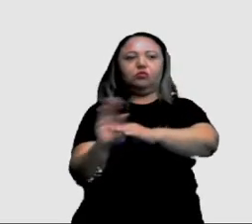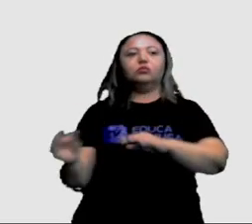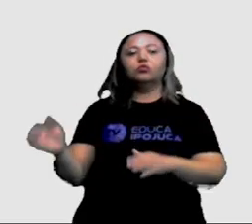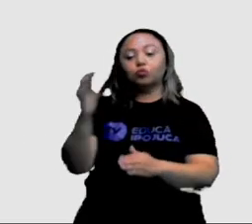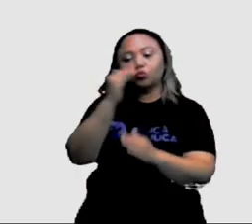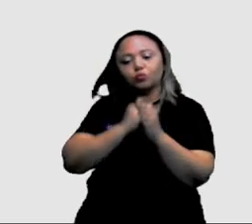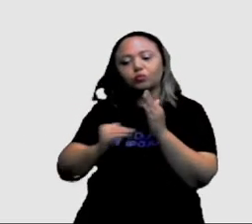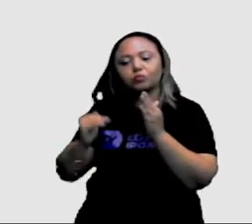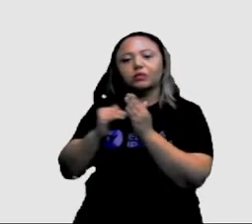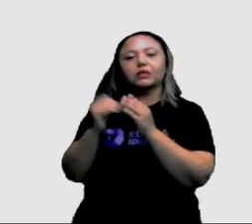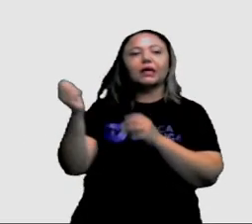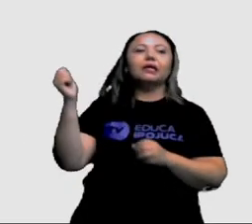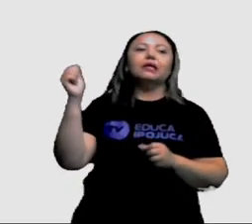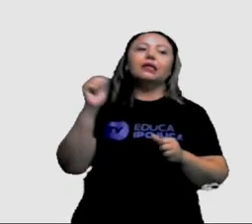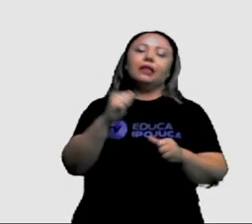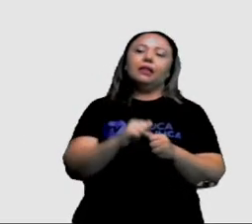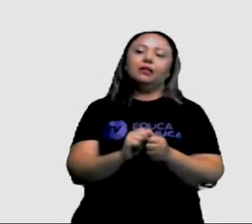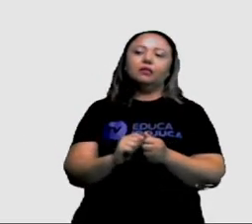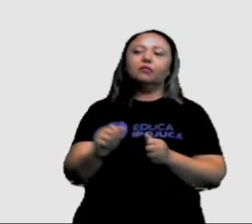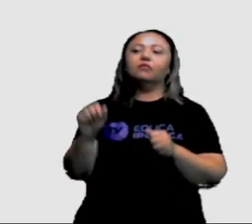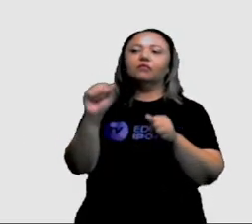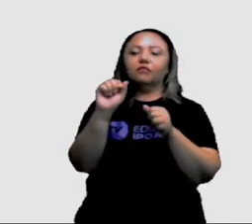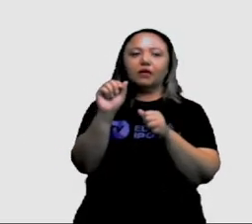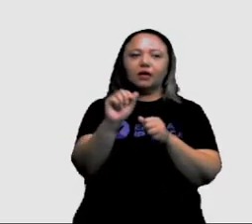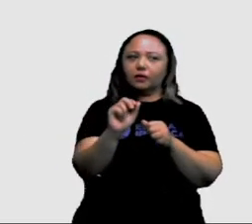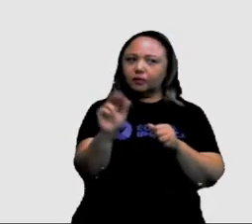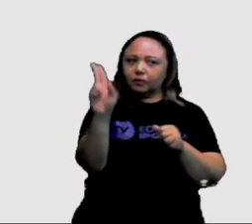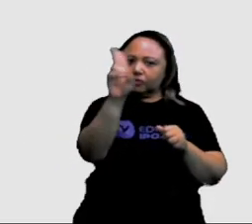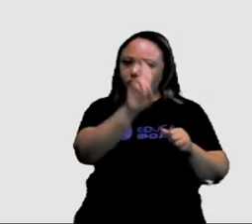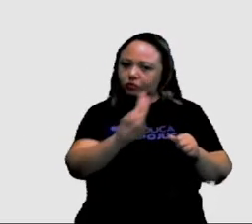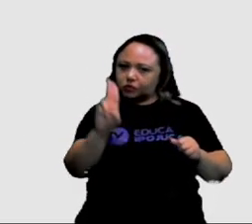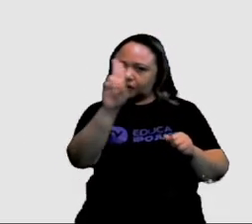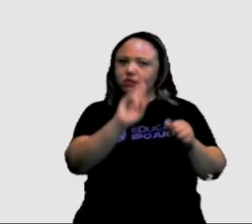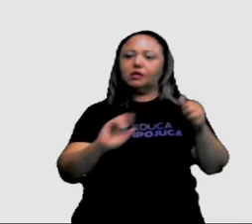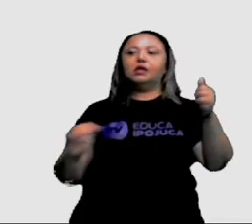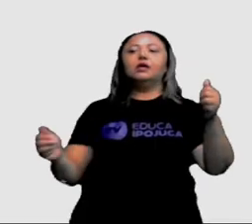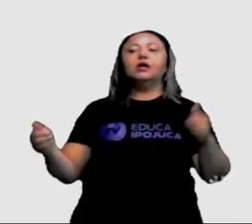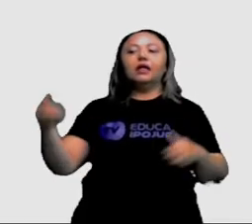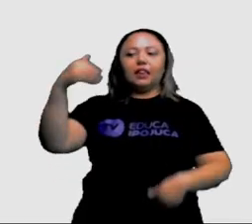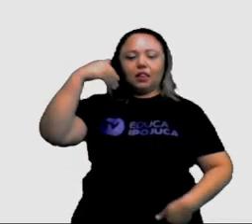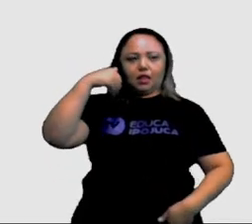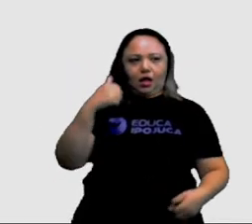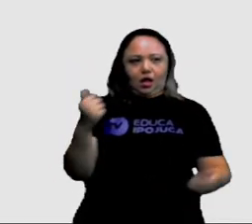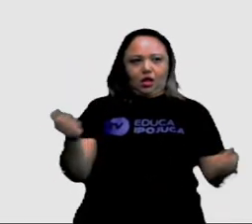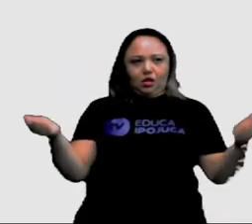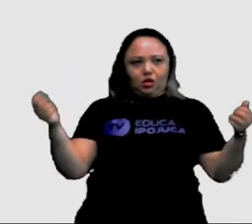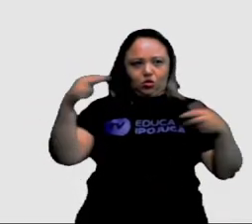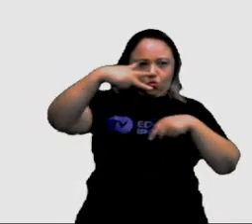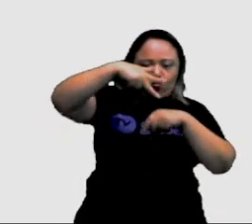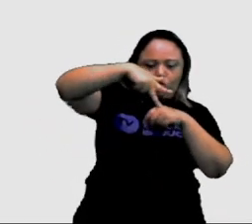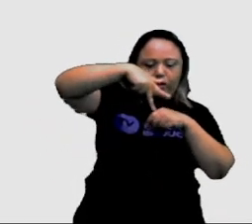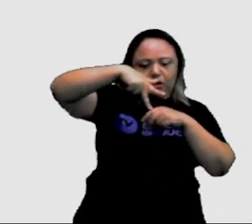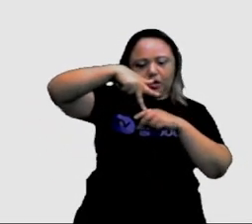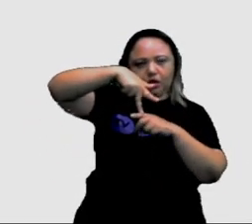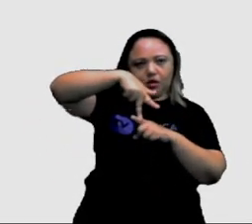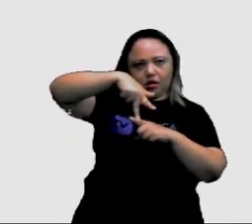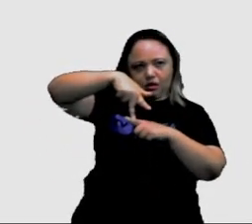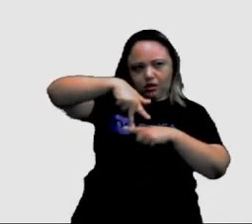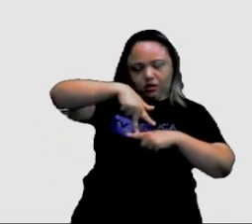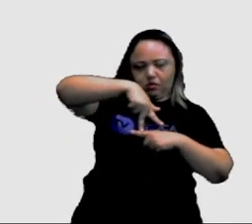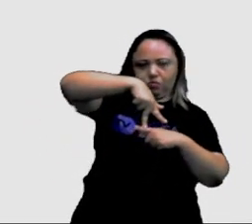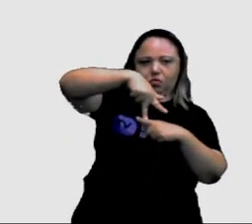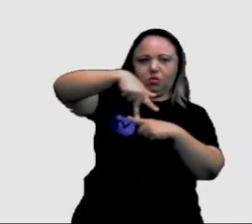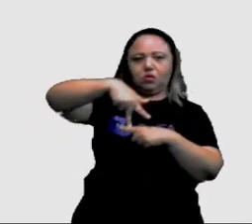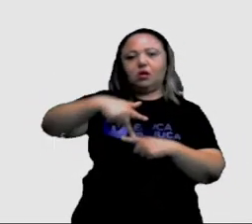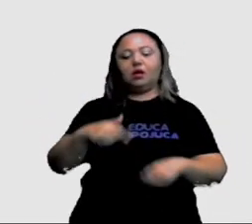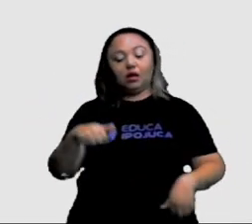isso vai influenciar na nossa capacidade de nos mantermos equilibrados, tá? Então, a gente está aqui em